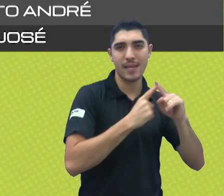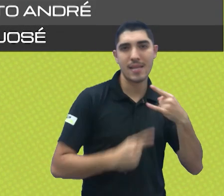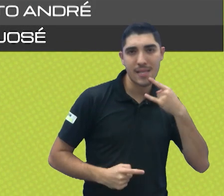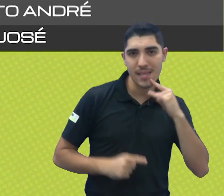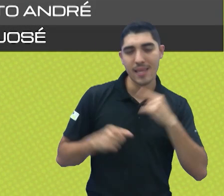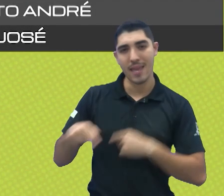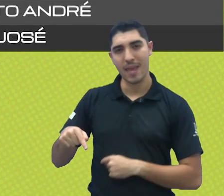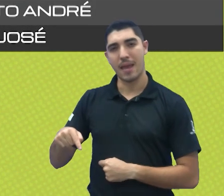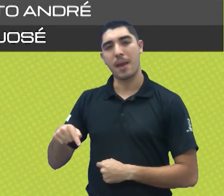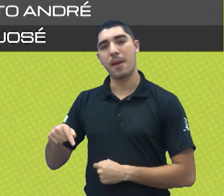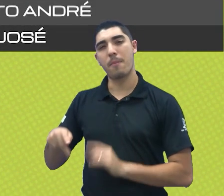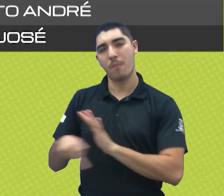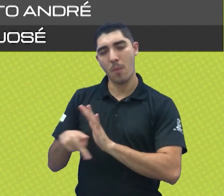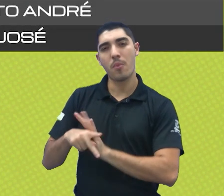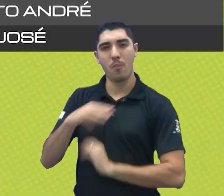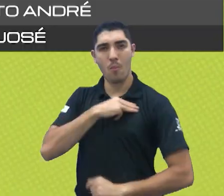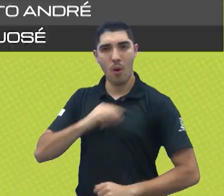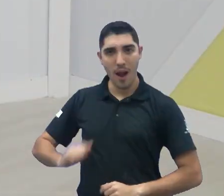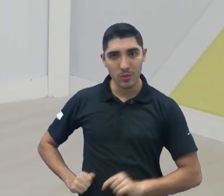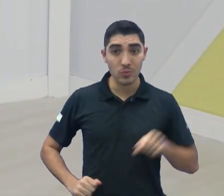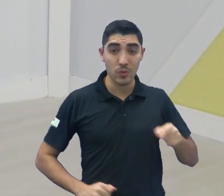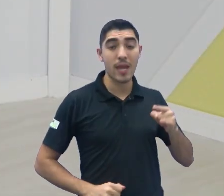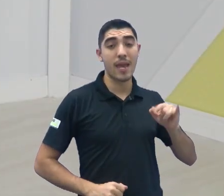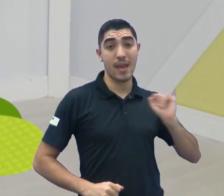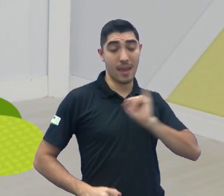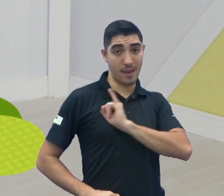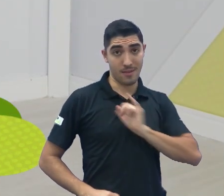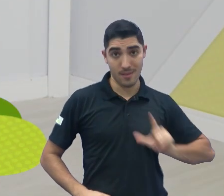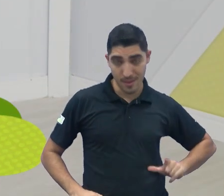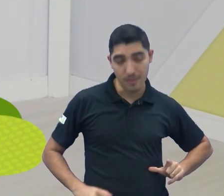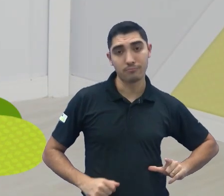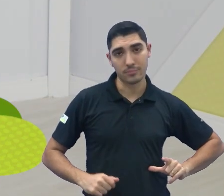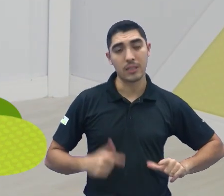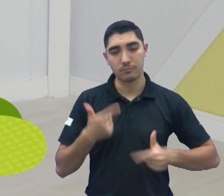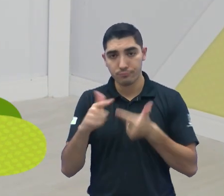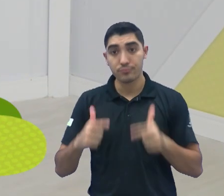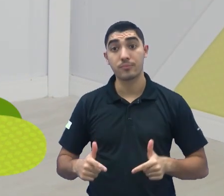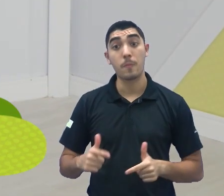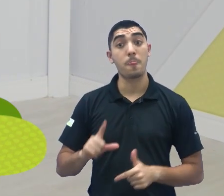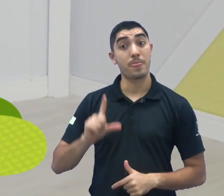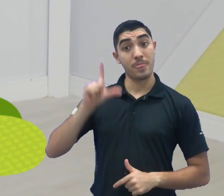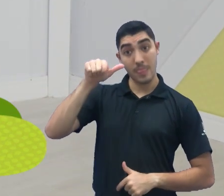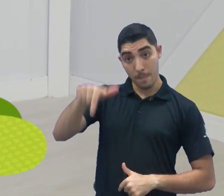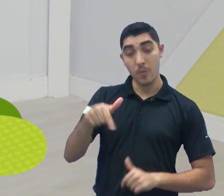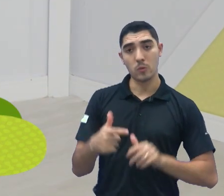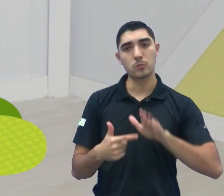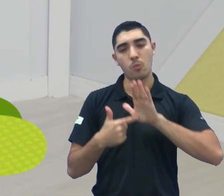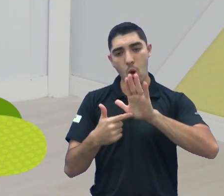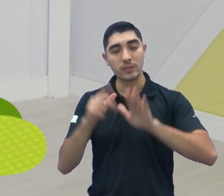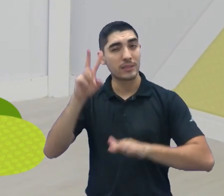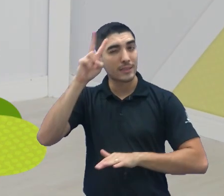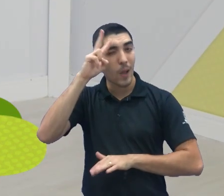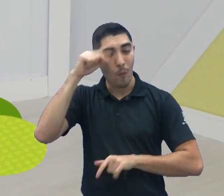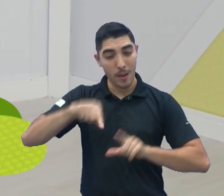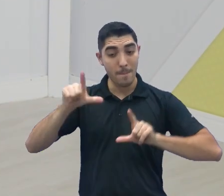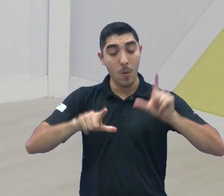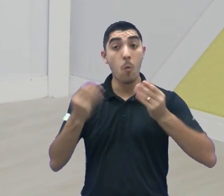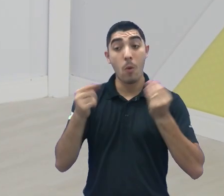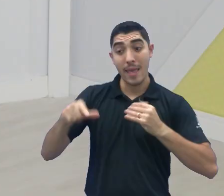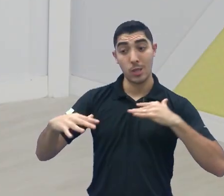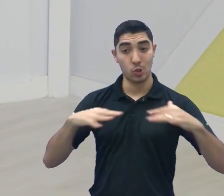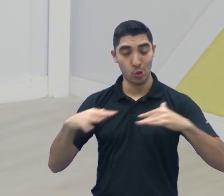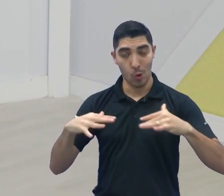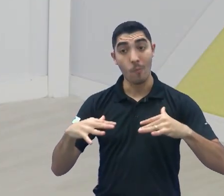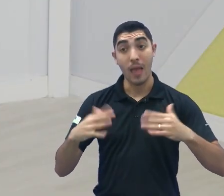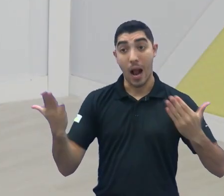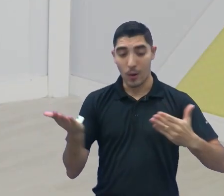André, Linense e São José. Repito, segunda-feira, todos os detalhes da estreia do São José na Série A2 aqui no Hora do Esporte, que faz o primeiro intervalo